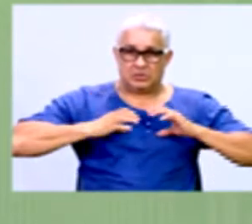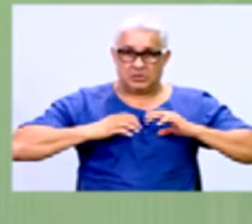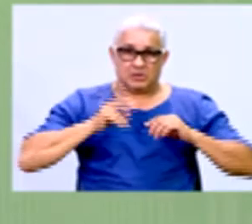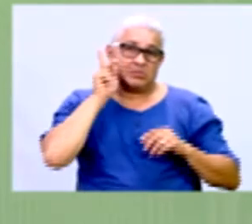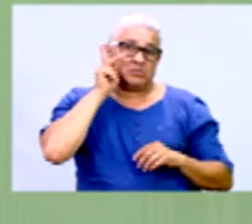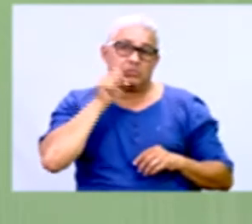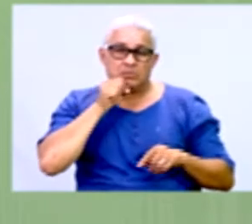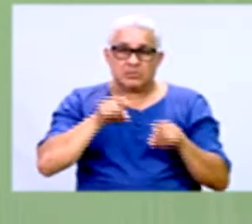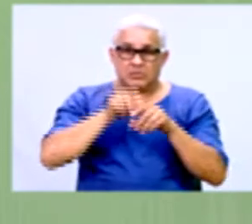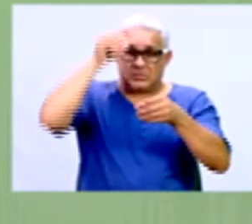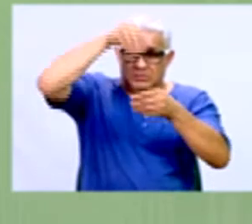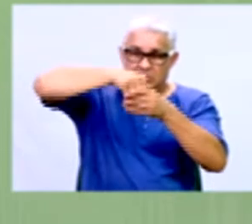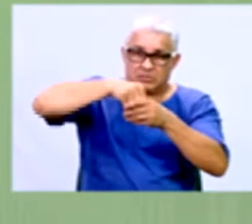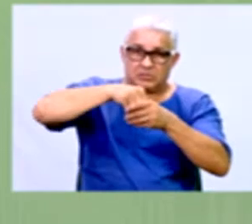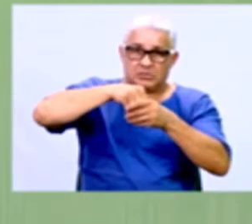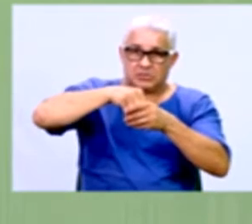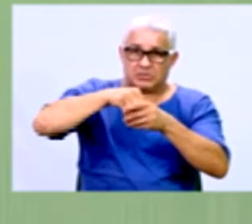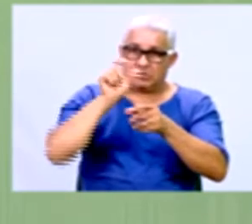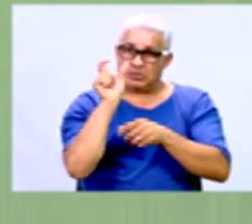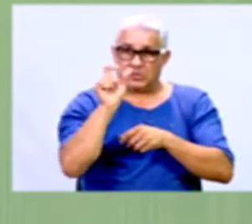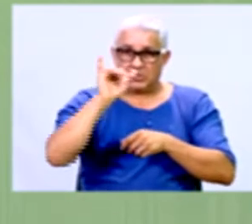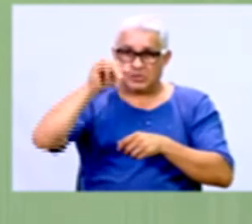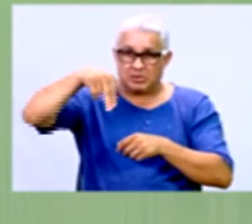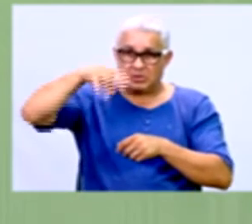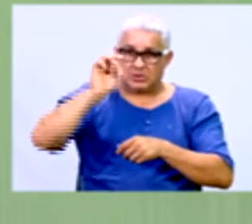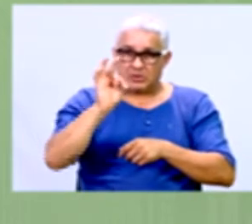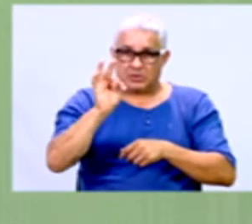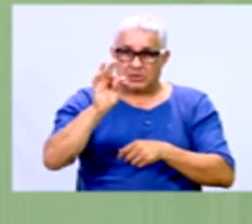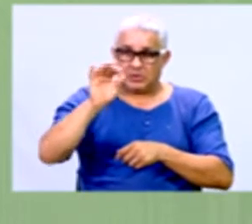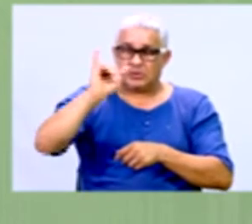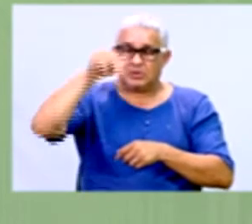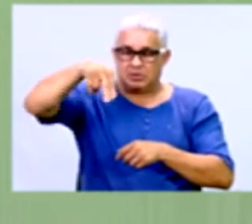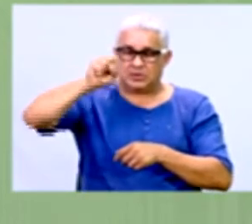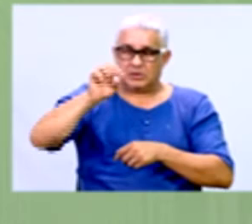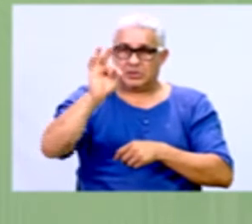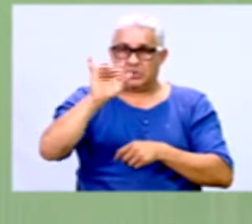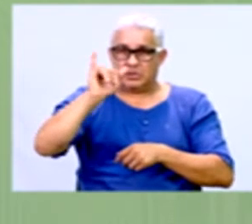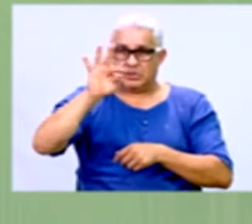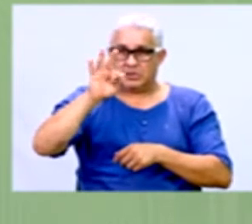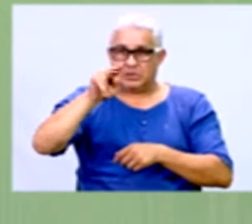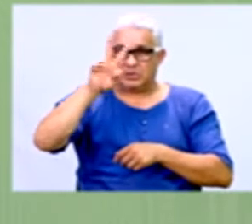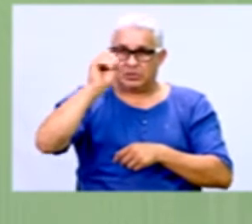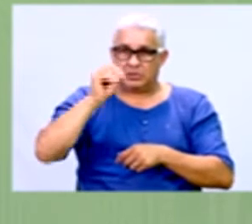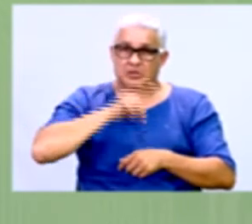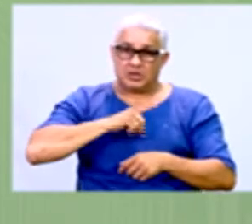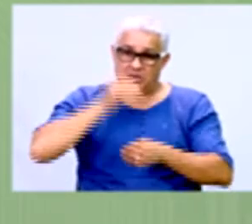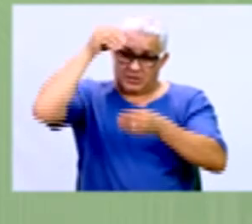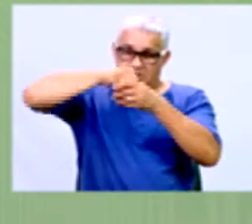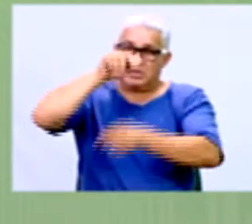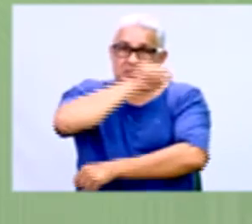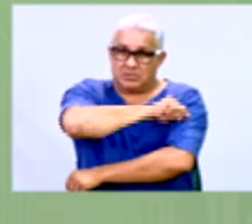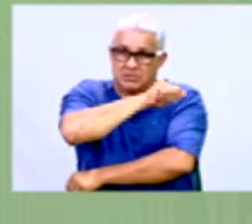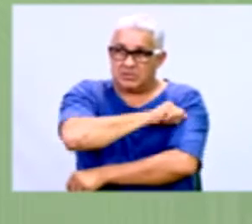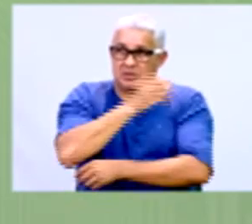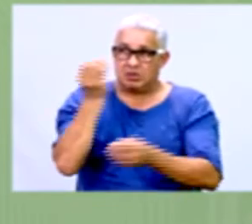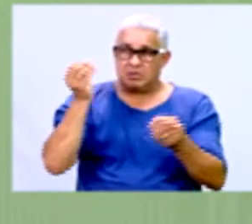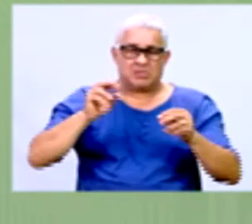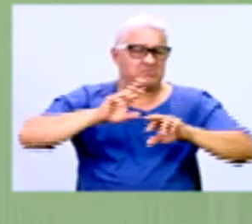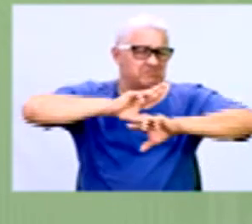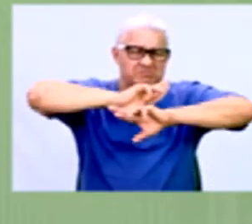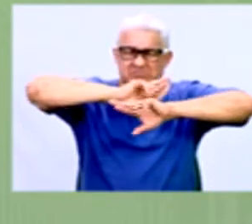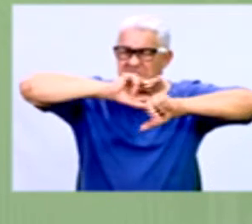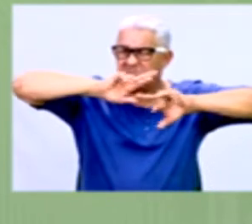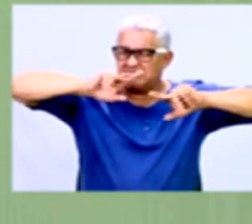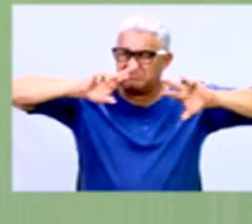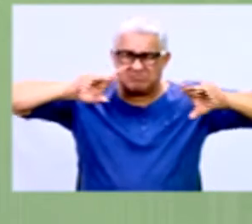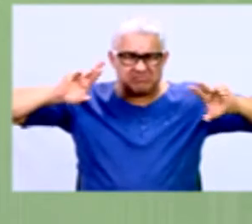e dentro desse instituto nós temos os seguintes alunos, né? Então podemos fazer de N formas para agregar valor na nossa estrutura do